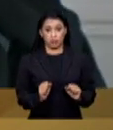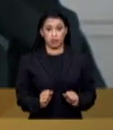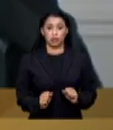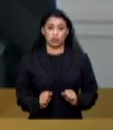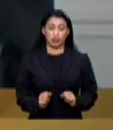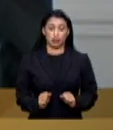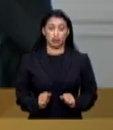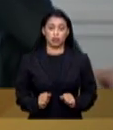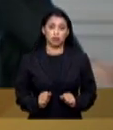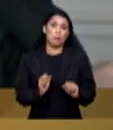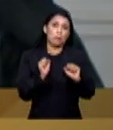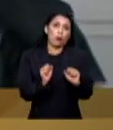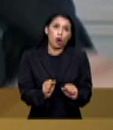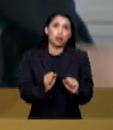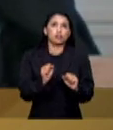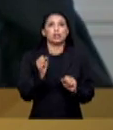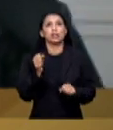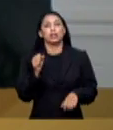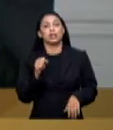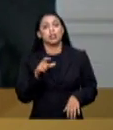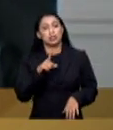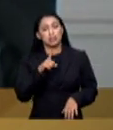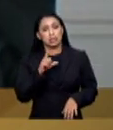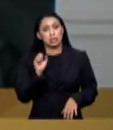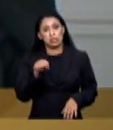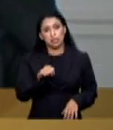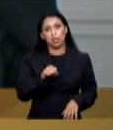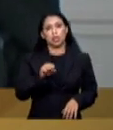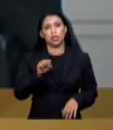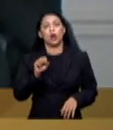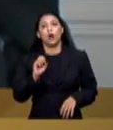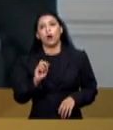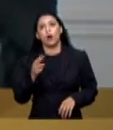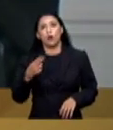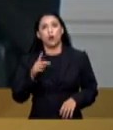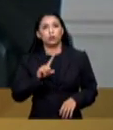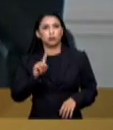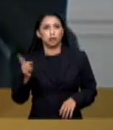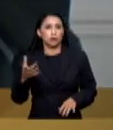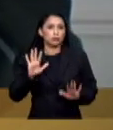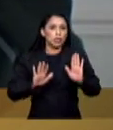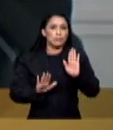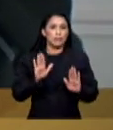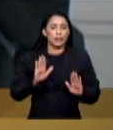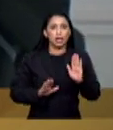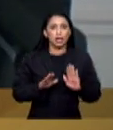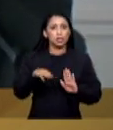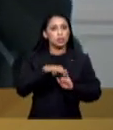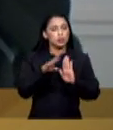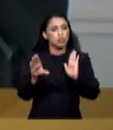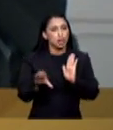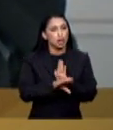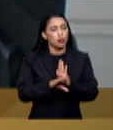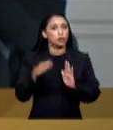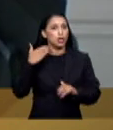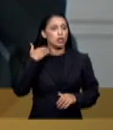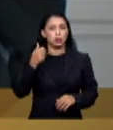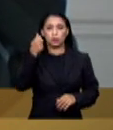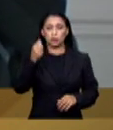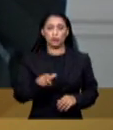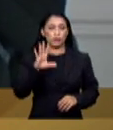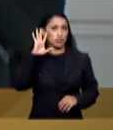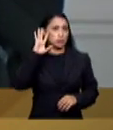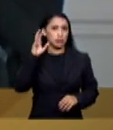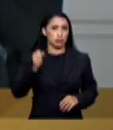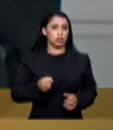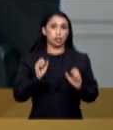de condicionamentos, desde que o magistrado analise o poder geral de cautela, inclusive em sede de mandato de segurança,